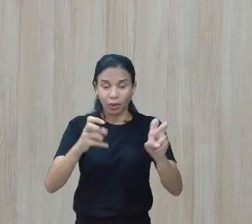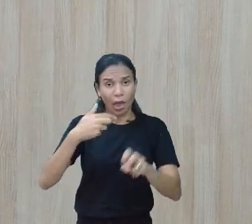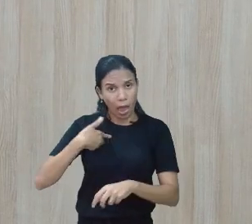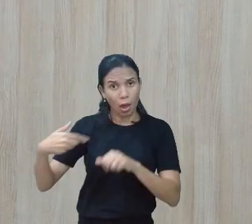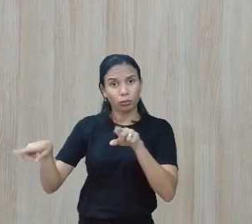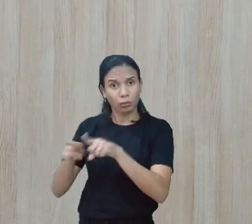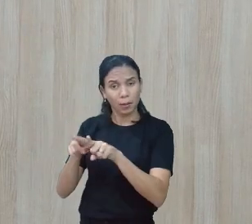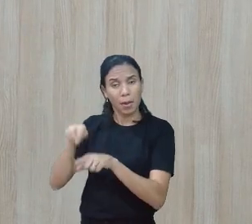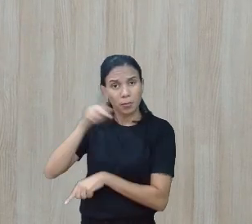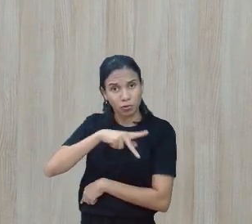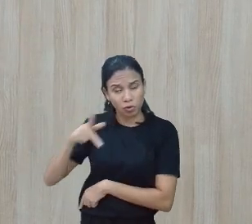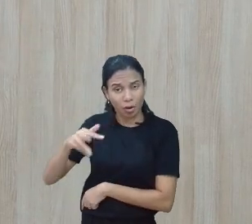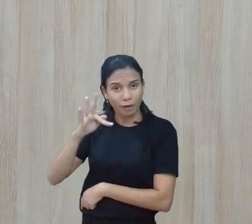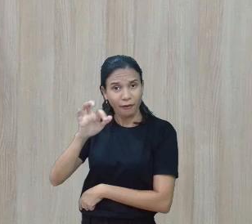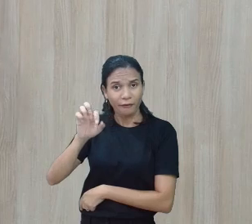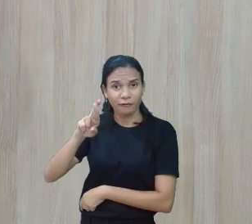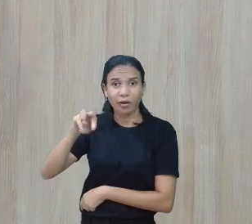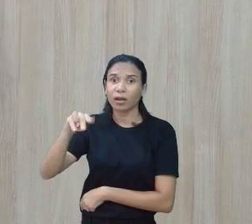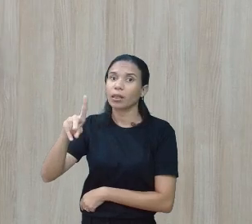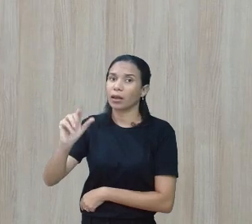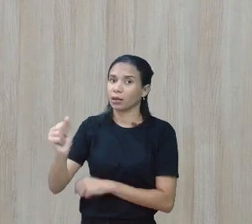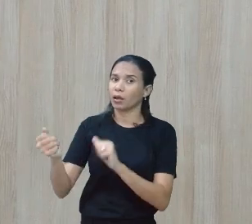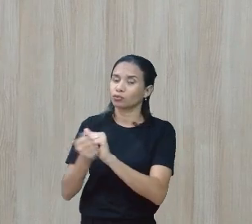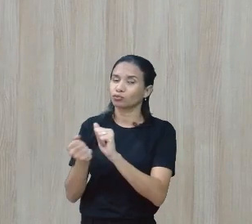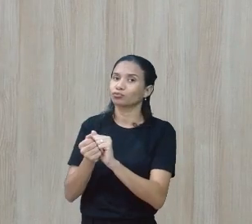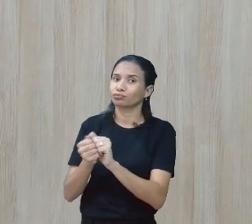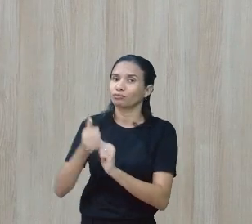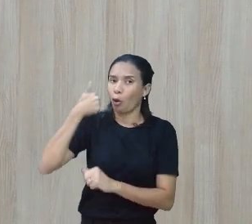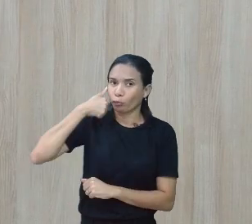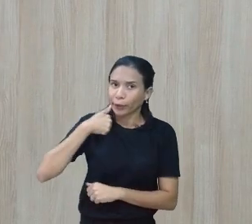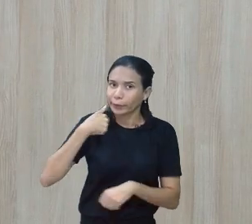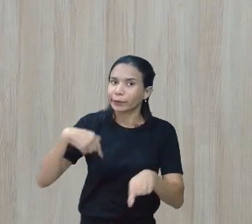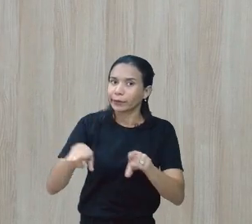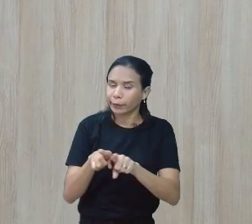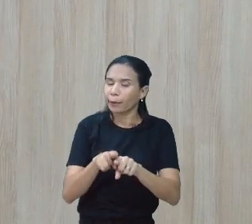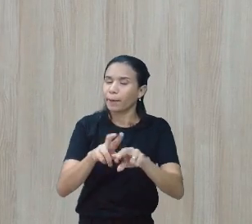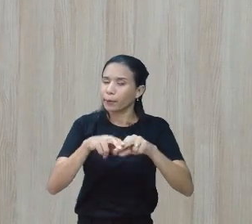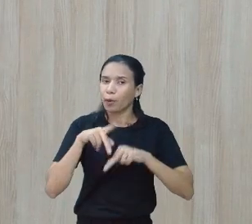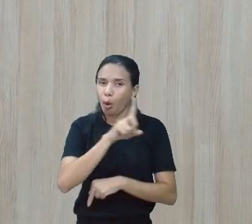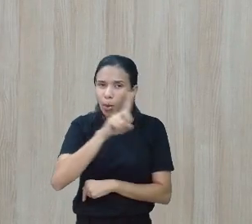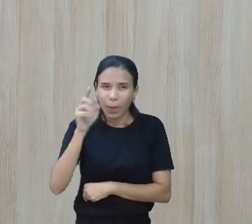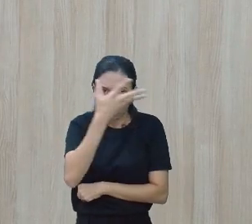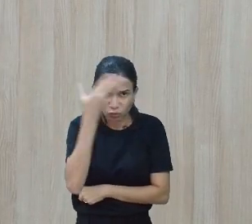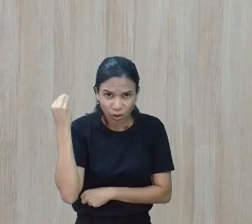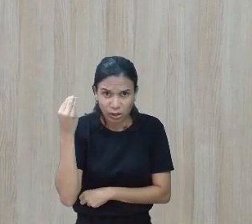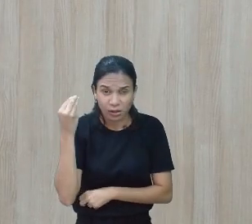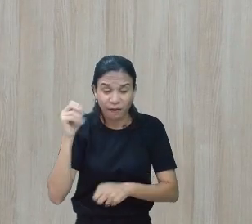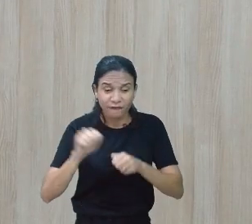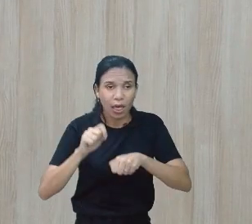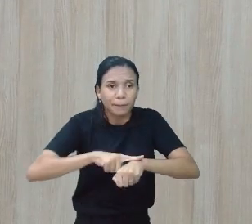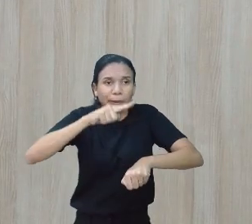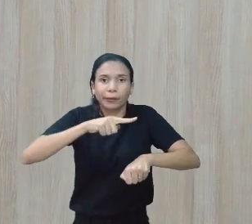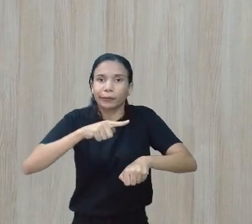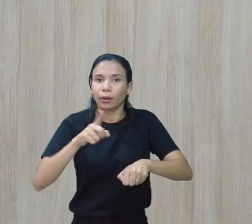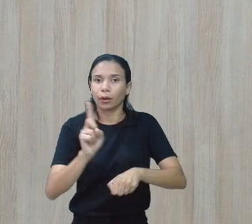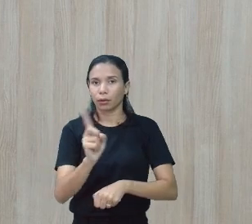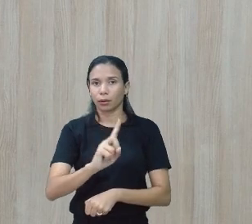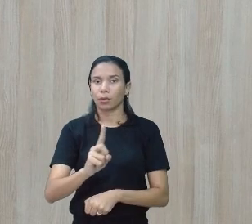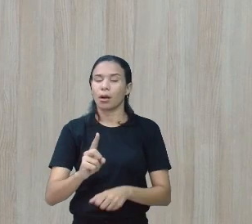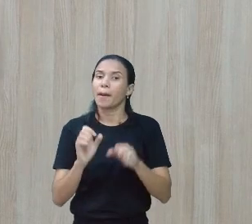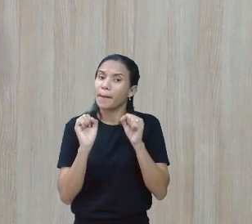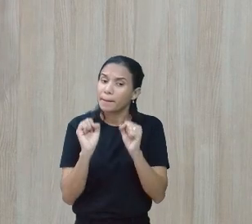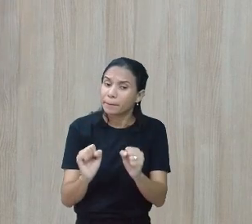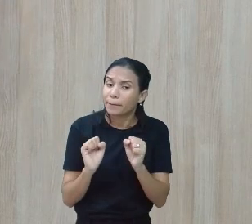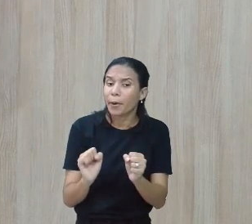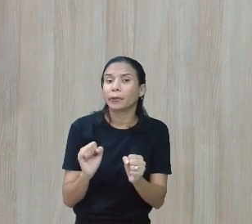como a professora Fernanda, né, junto com o Denise. Então, não deixem para fazer inscrição de última hora, não. Porque pode acontecer